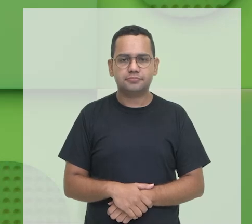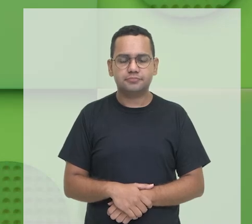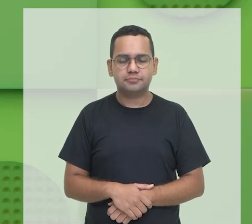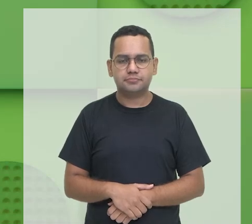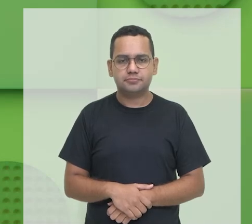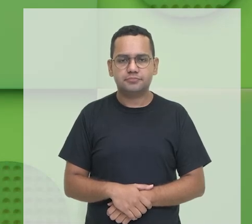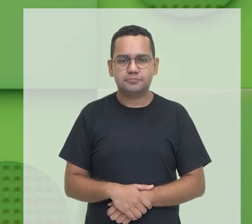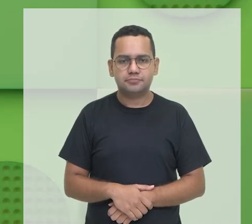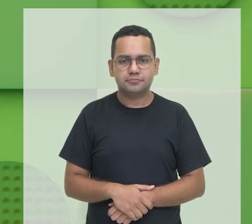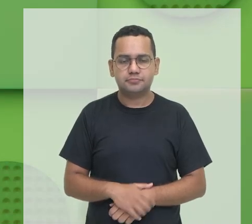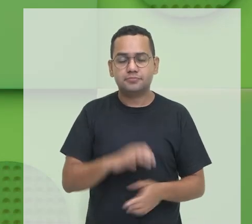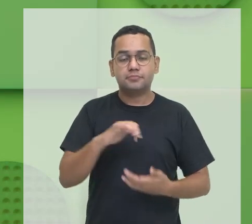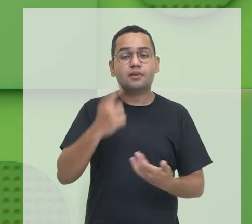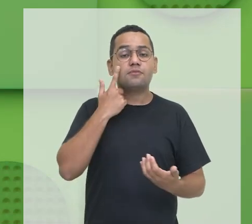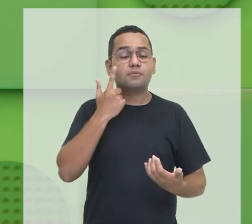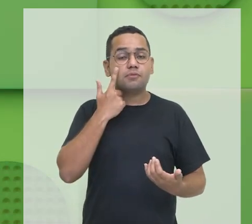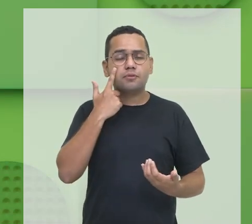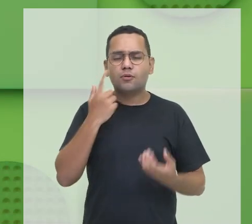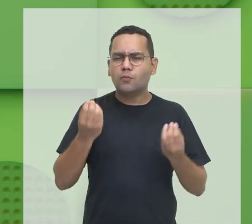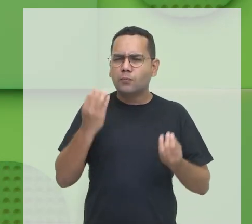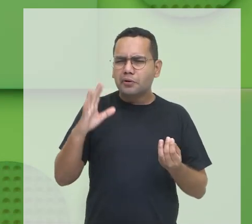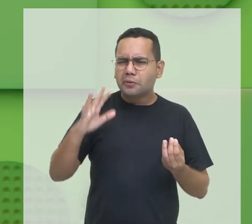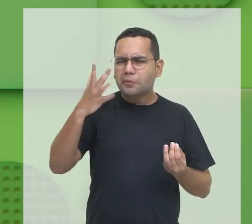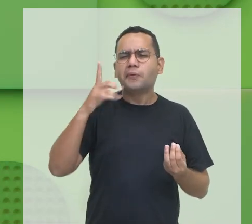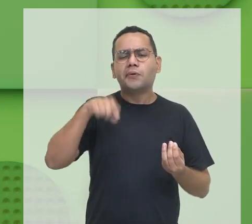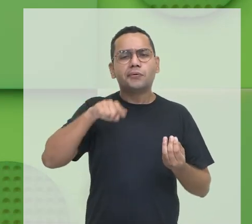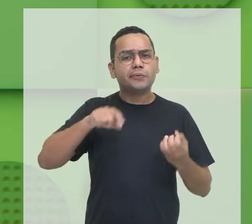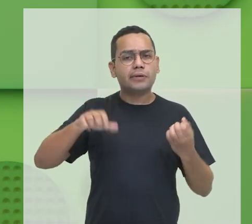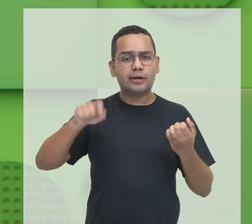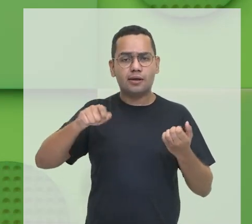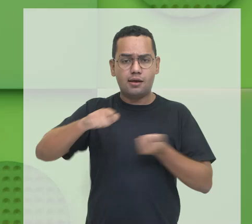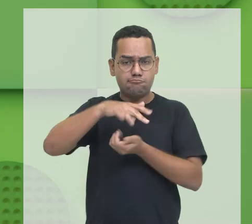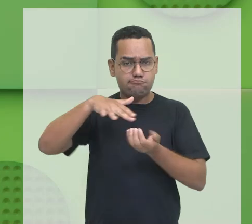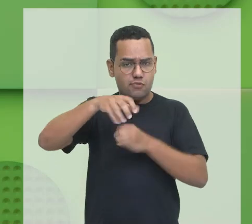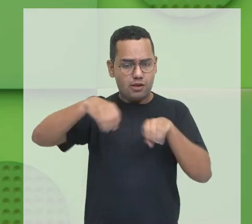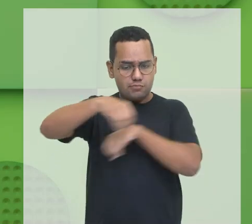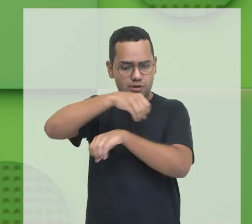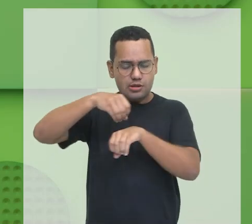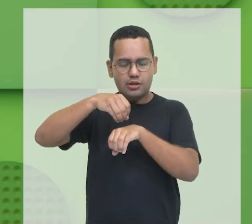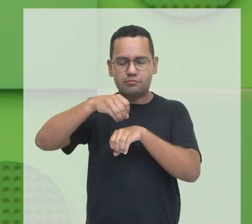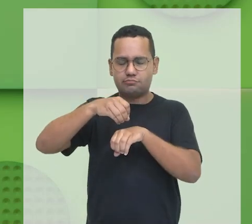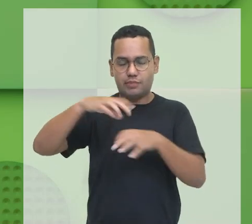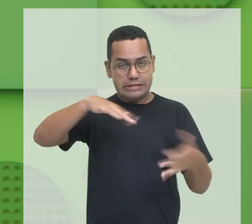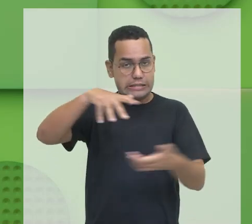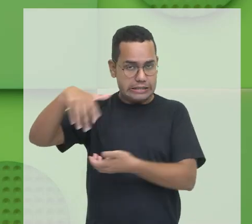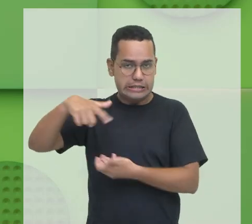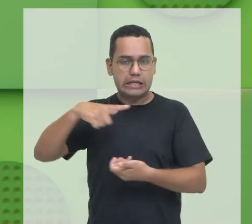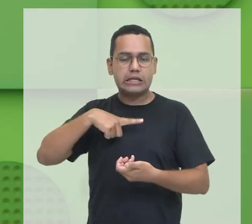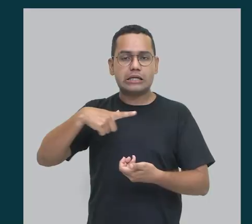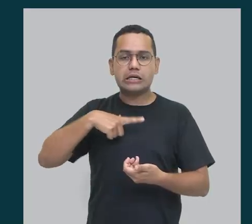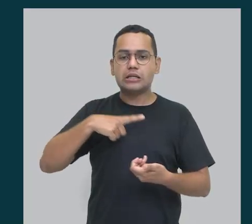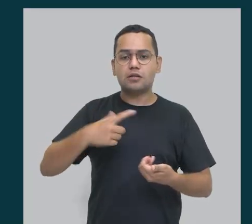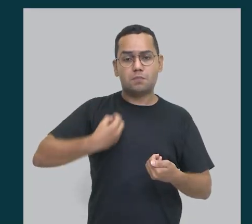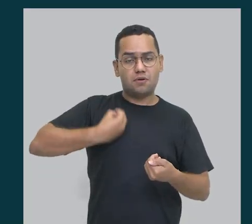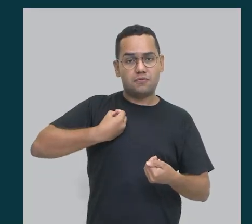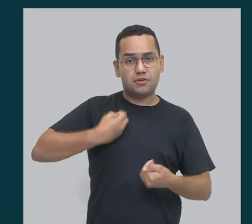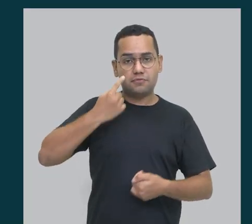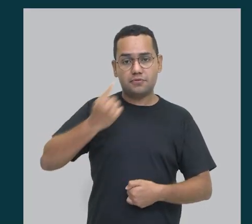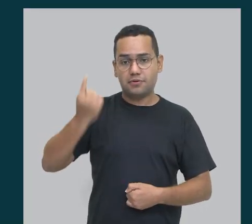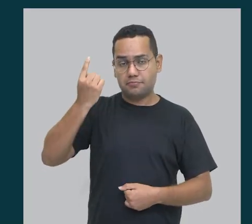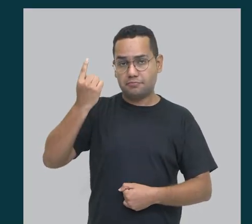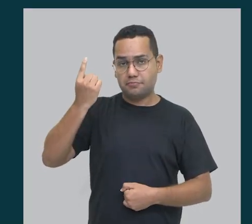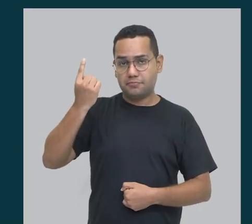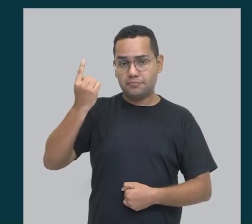funciona a existência das estrelas por meio de uma luta constante pela sobrevivência. Acompanhe nessa animação que